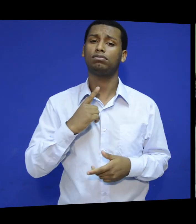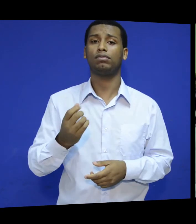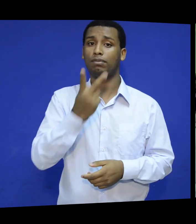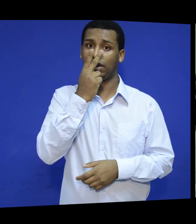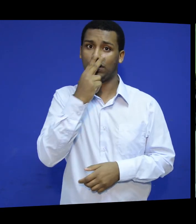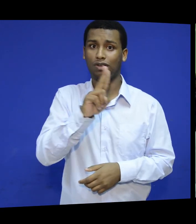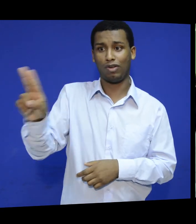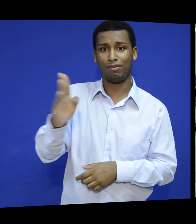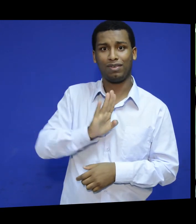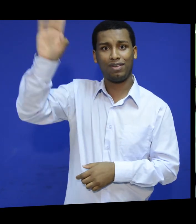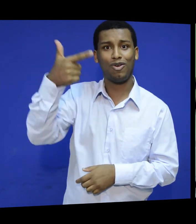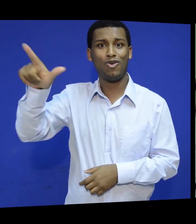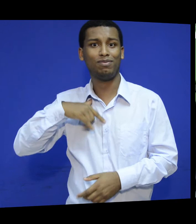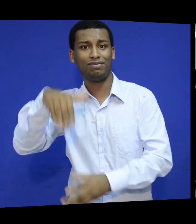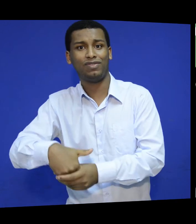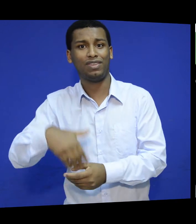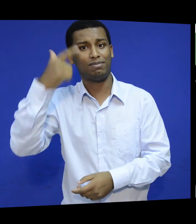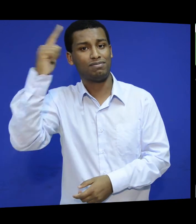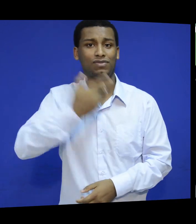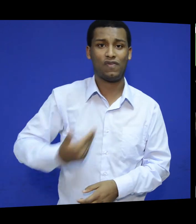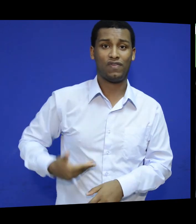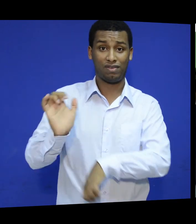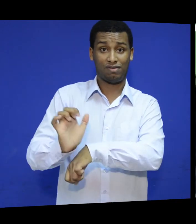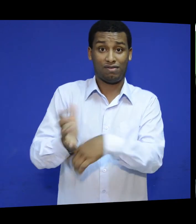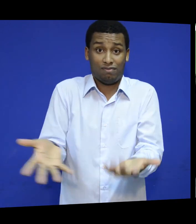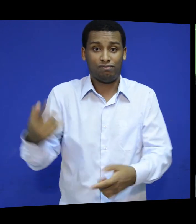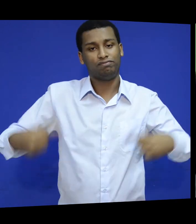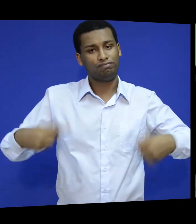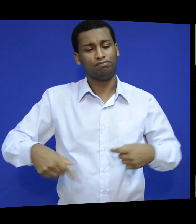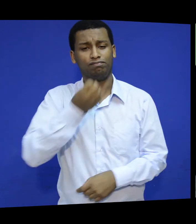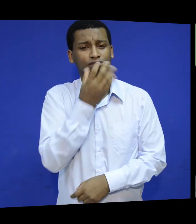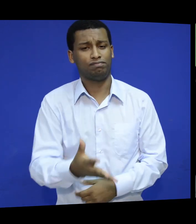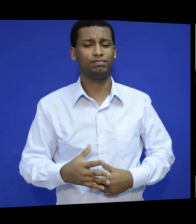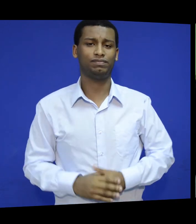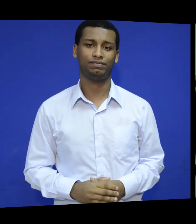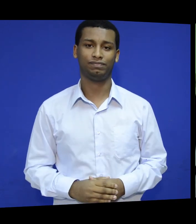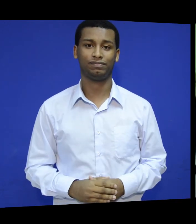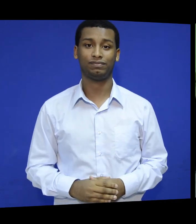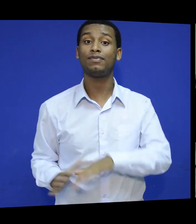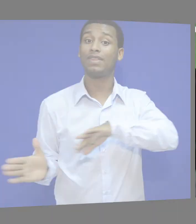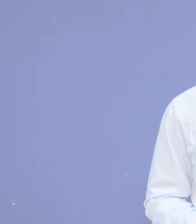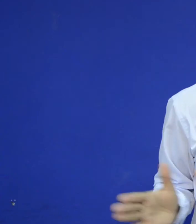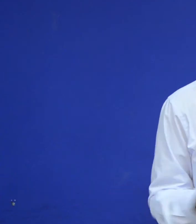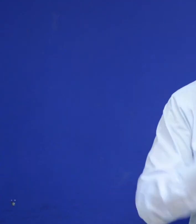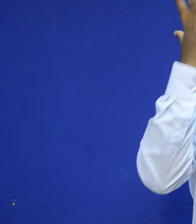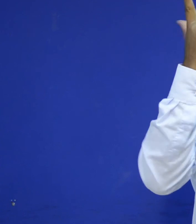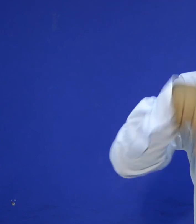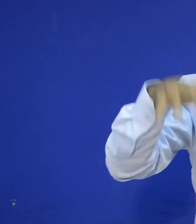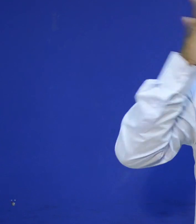Até surgiu um novo nome a qual pensar para votar para o governo do estado com o debate hoje, então acho que foi proveitoso.